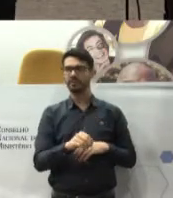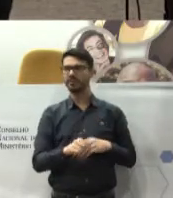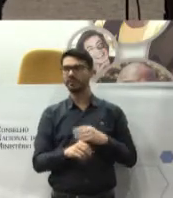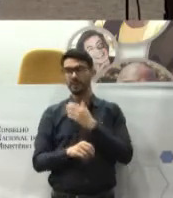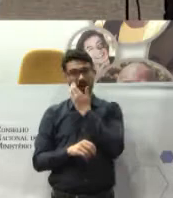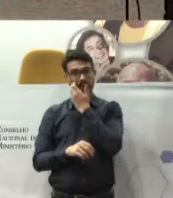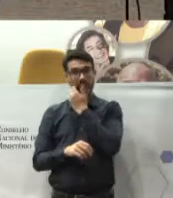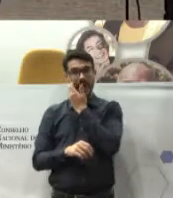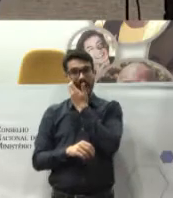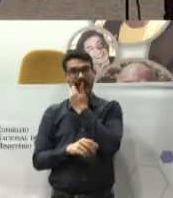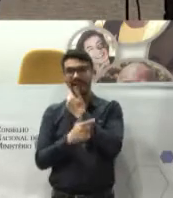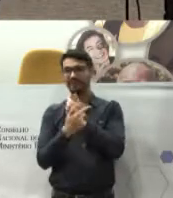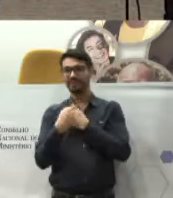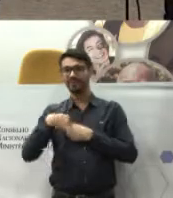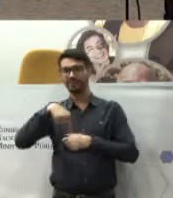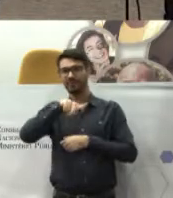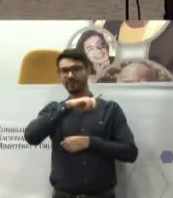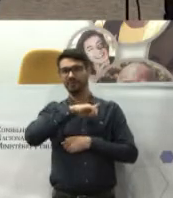Que nós não damos conta.